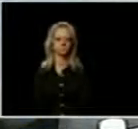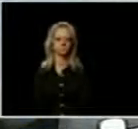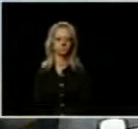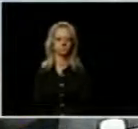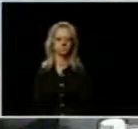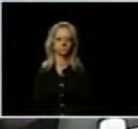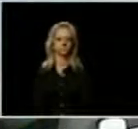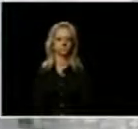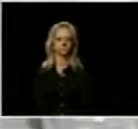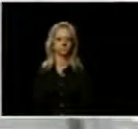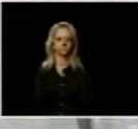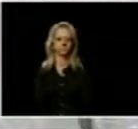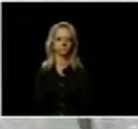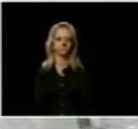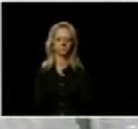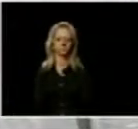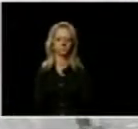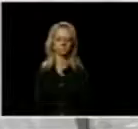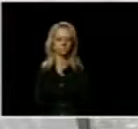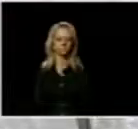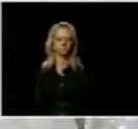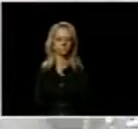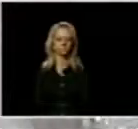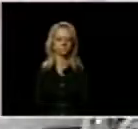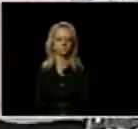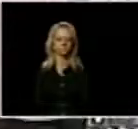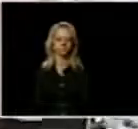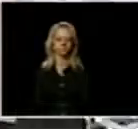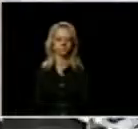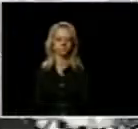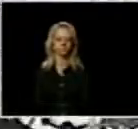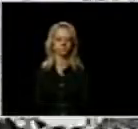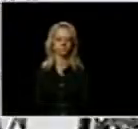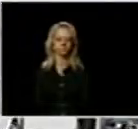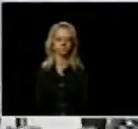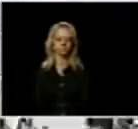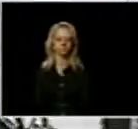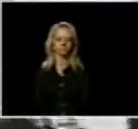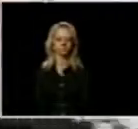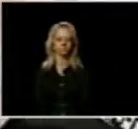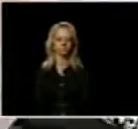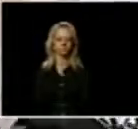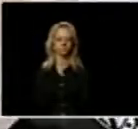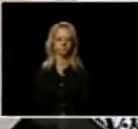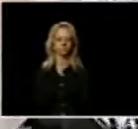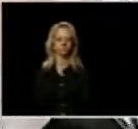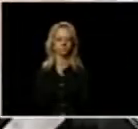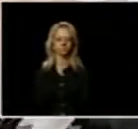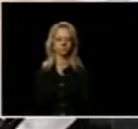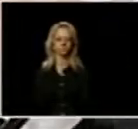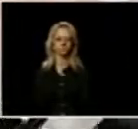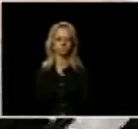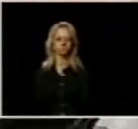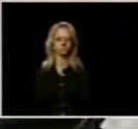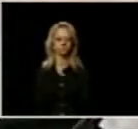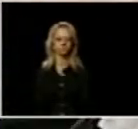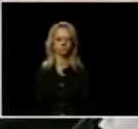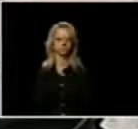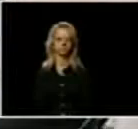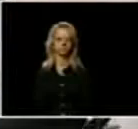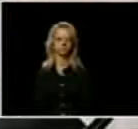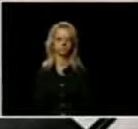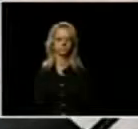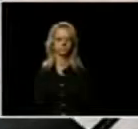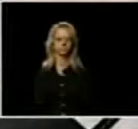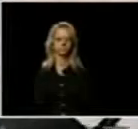Taubaté, sairia um panfleto muito mais bonito que esse aí e muito mais chamativo para a população taubatiana. Será que a diretora de cultura fez uma reunião